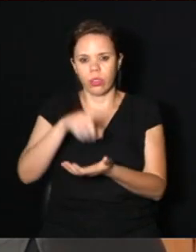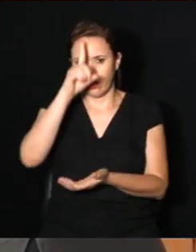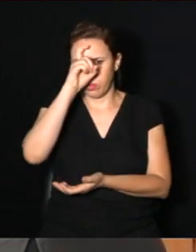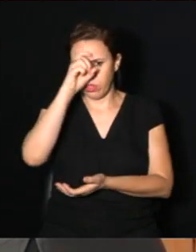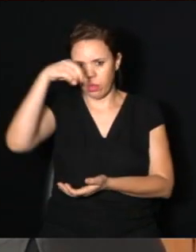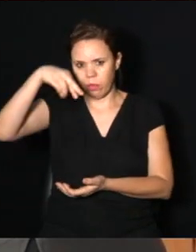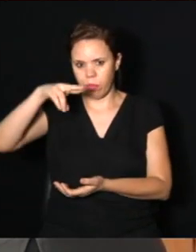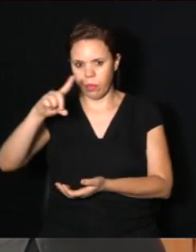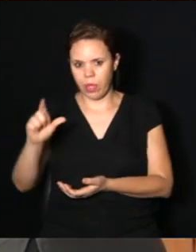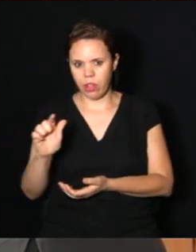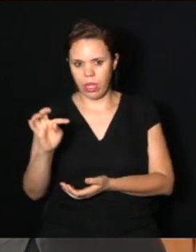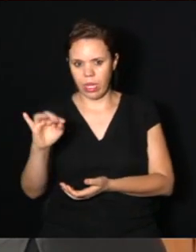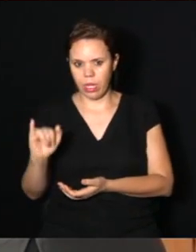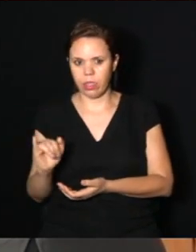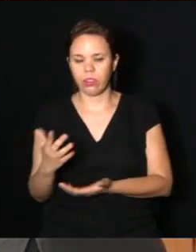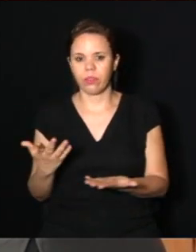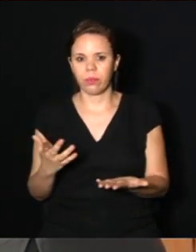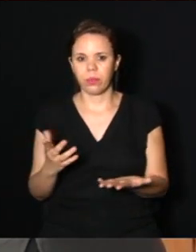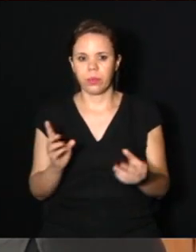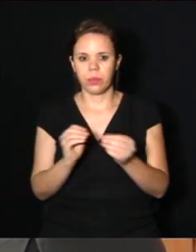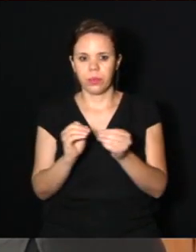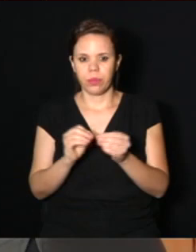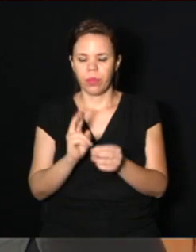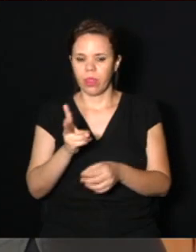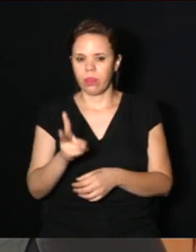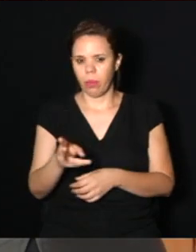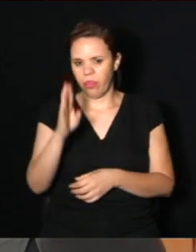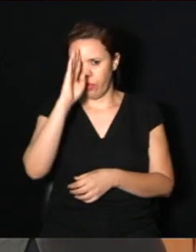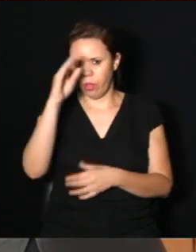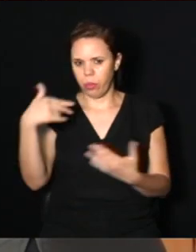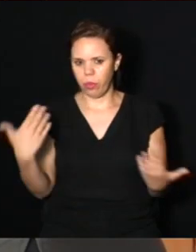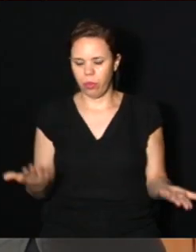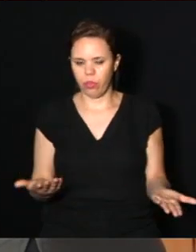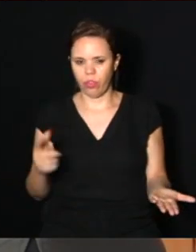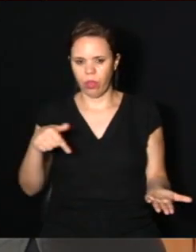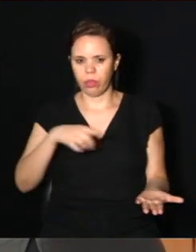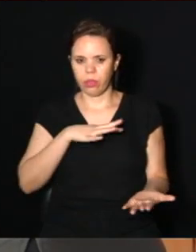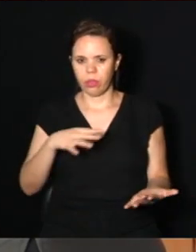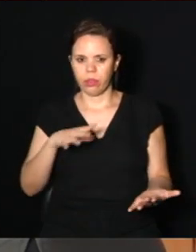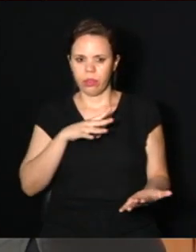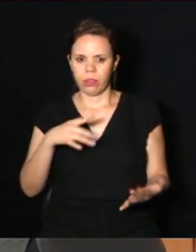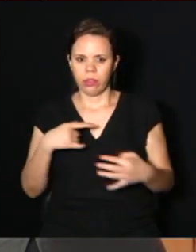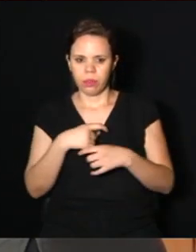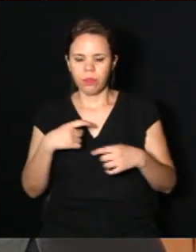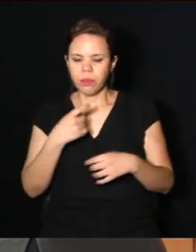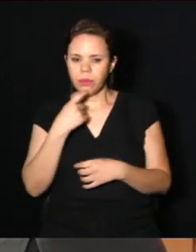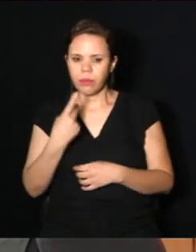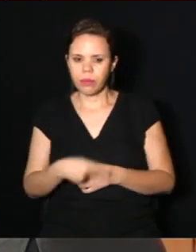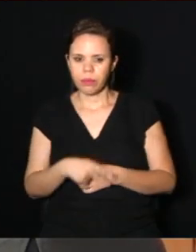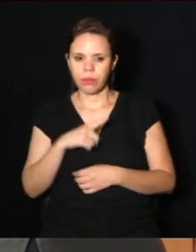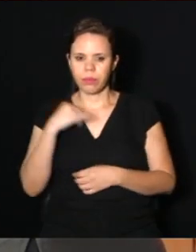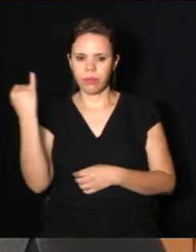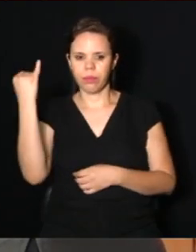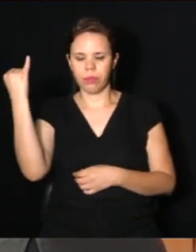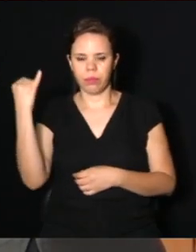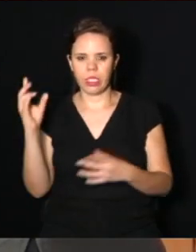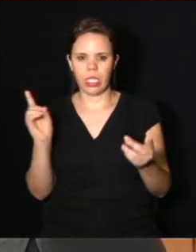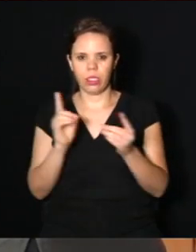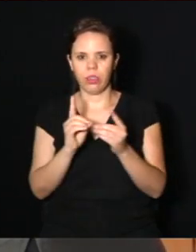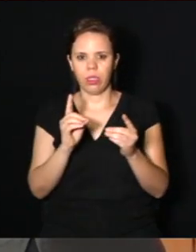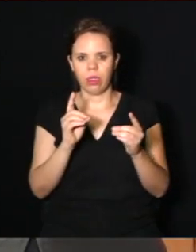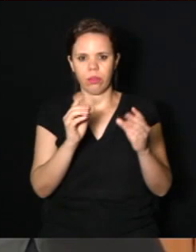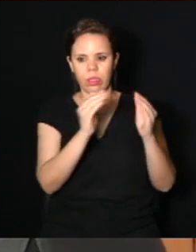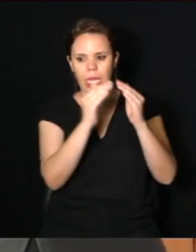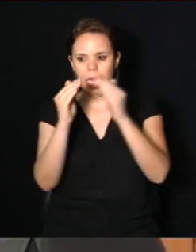mas eu acho que é um serviço que sempre foi primordial na cidade de Campinas e um serviço importante, que é o atendimento